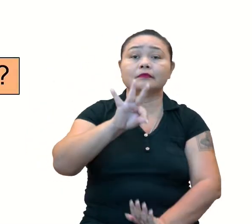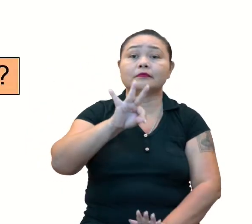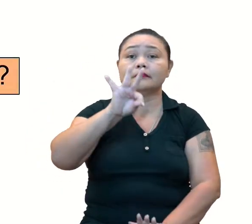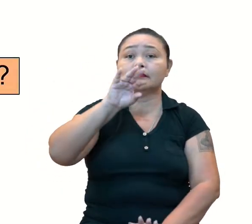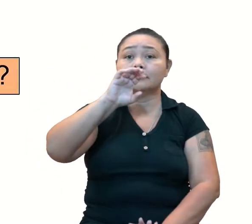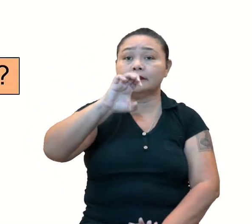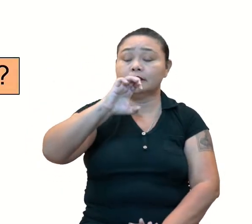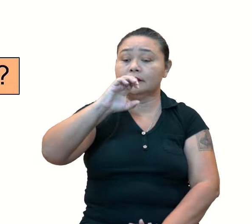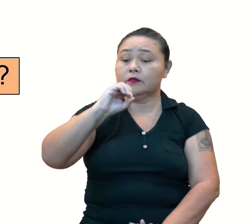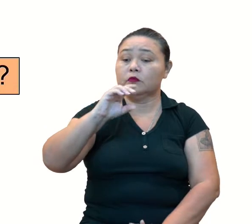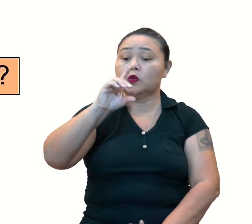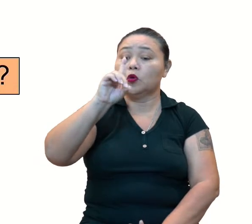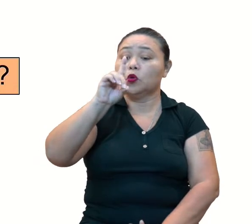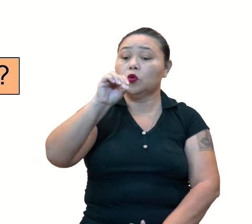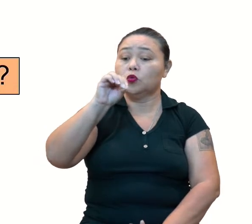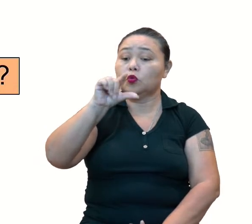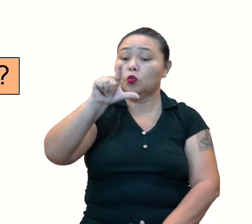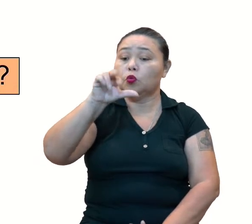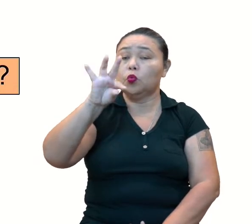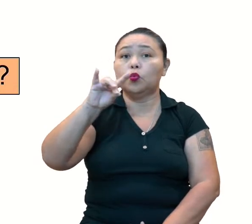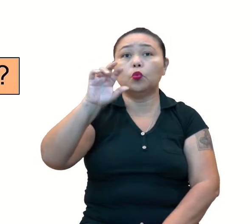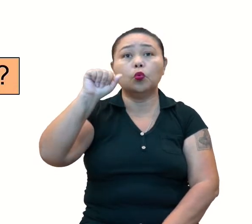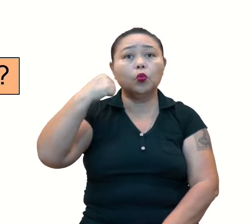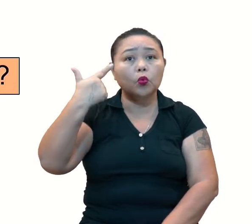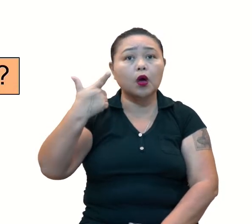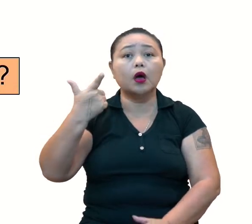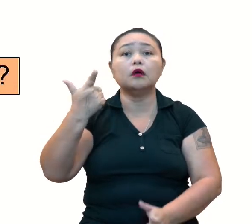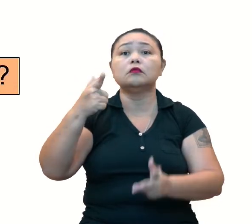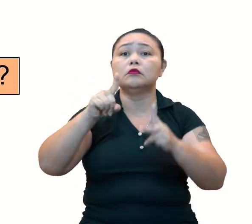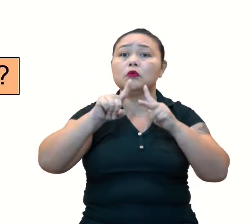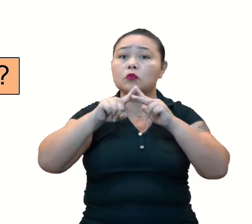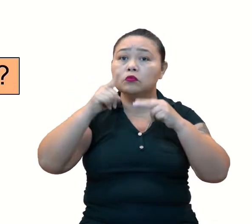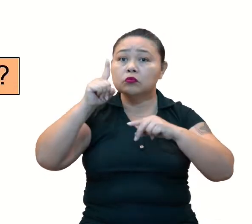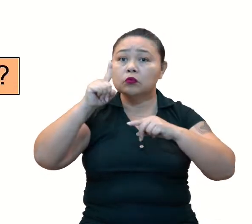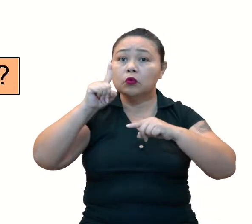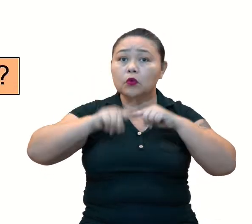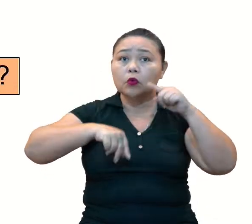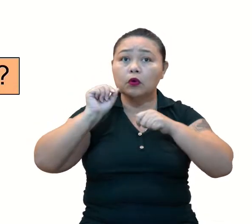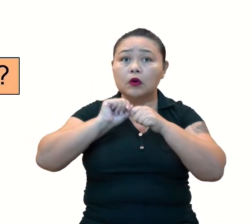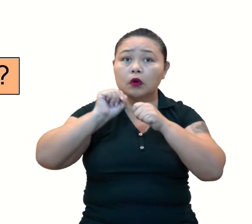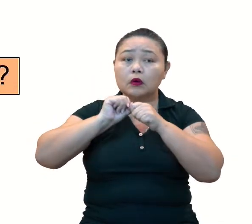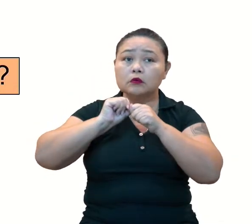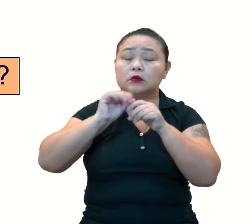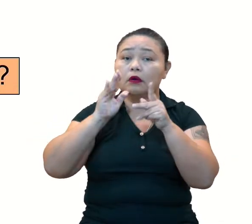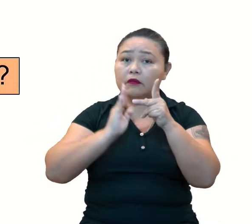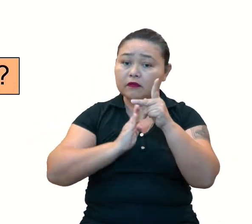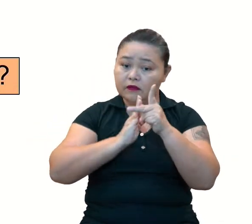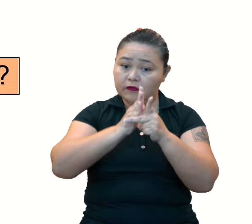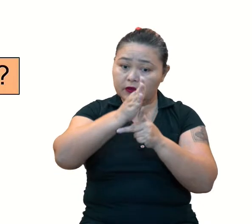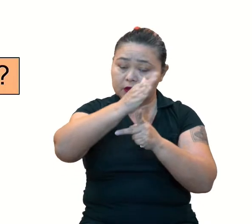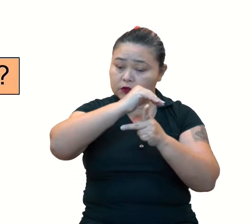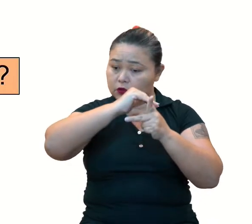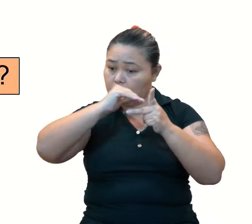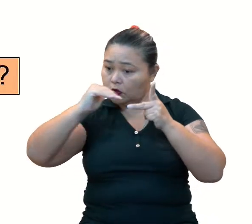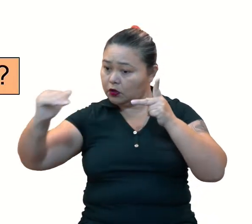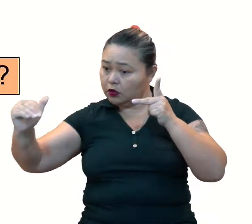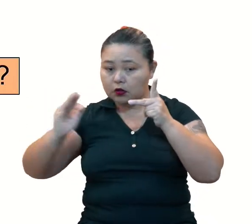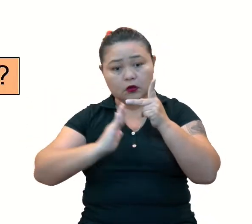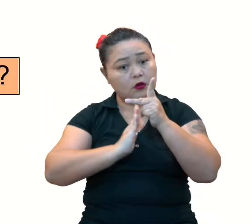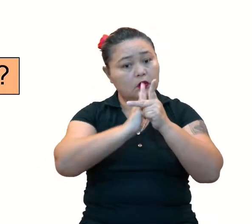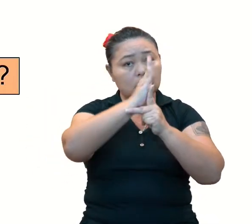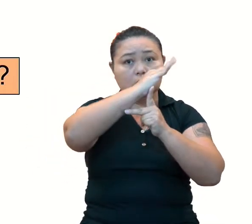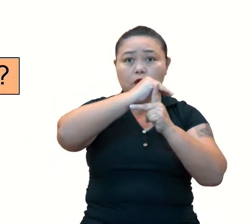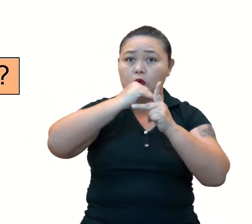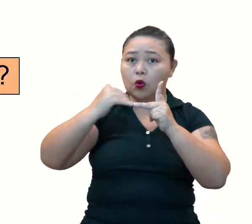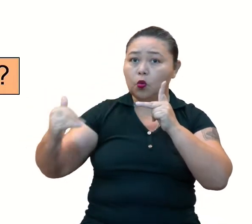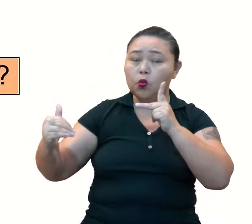óptico capaz de realizar medidas de ângulos verticais e horizontais. Olha que legal. Olha lá, qual o